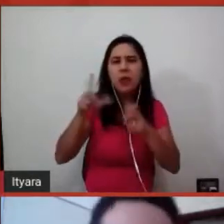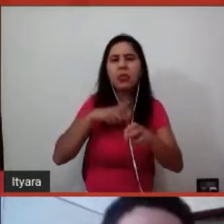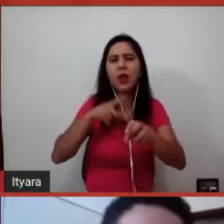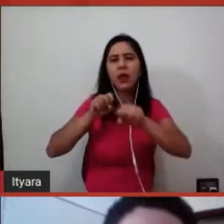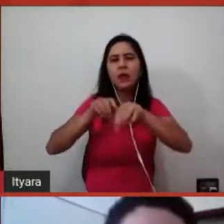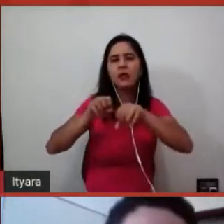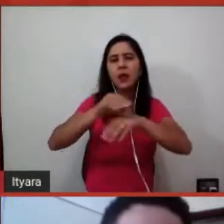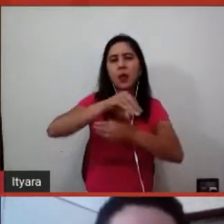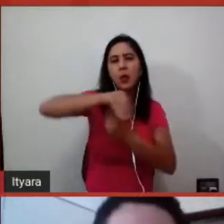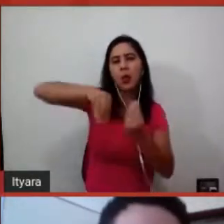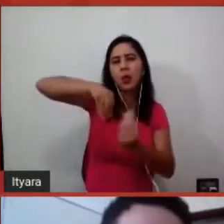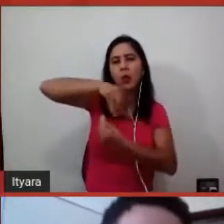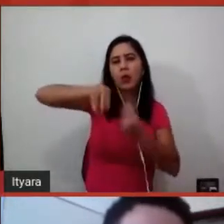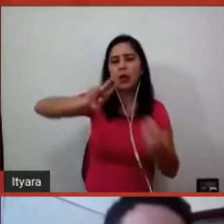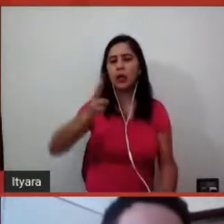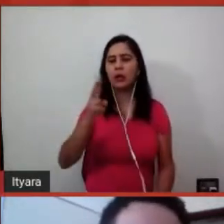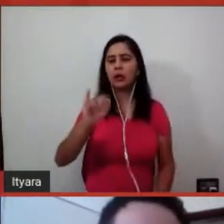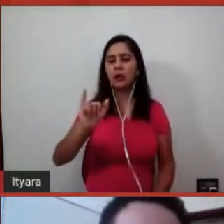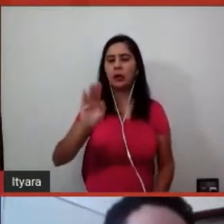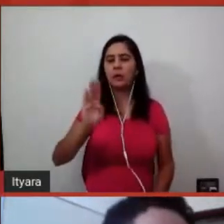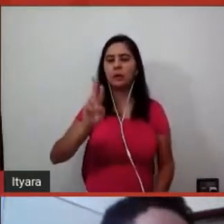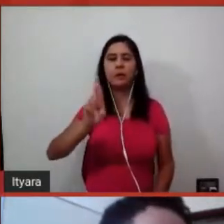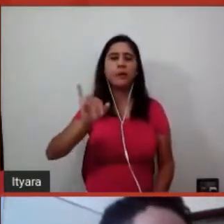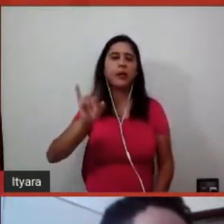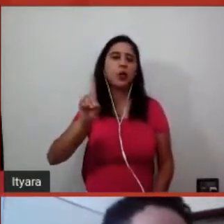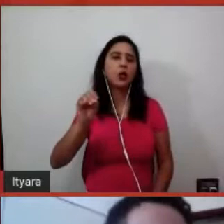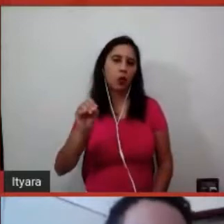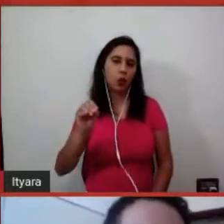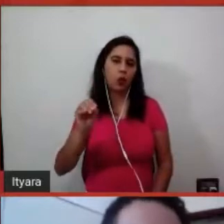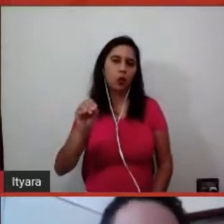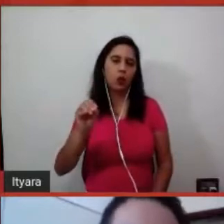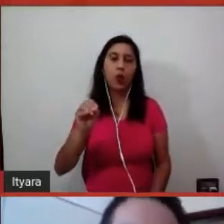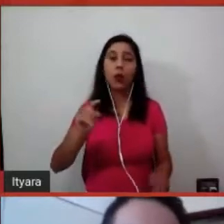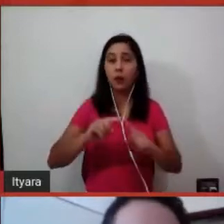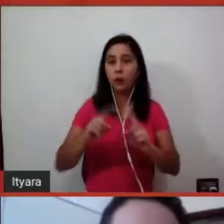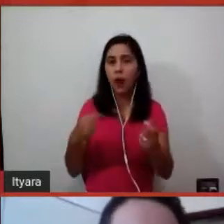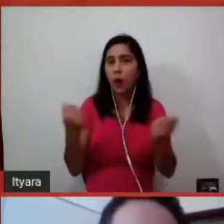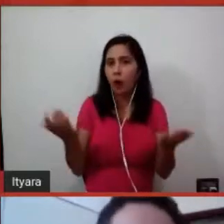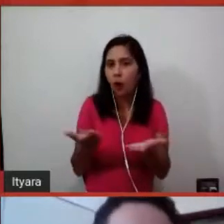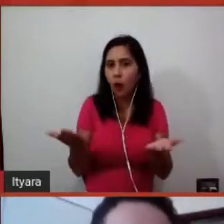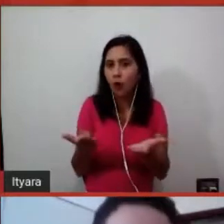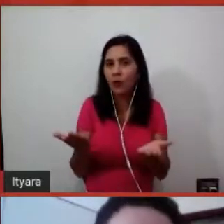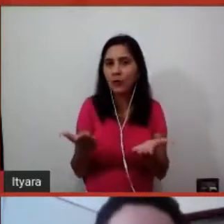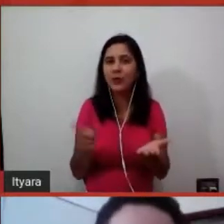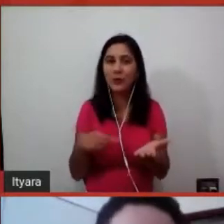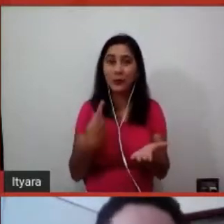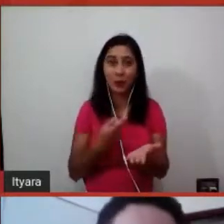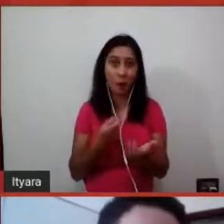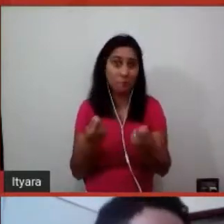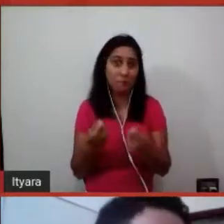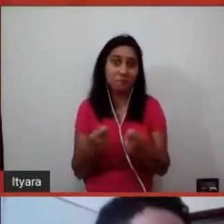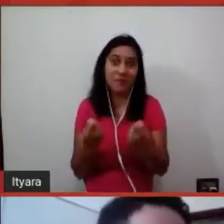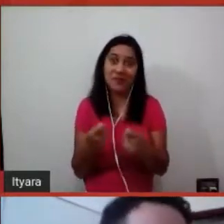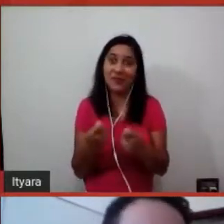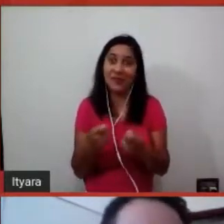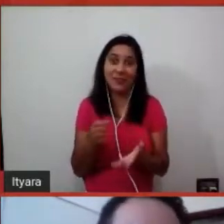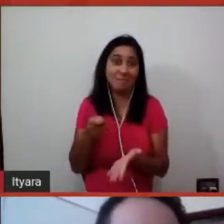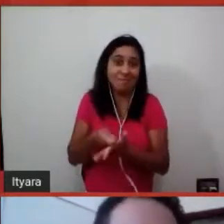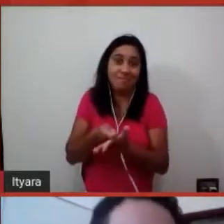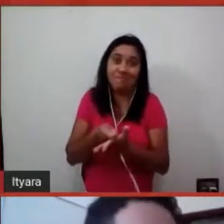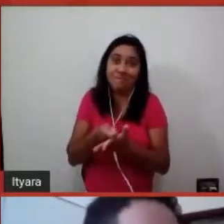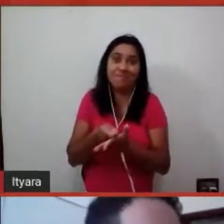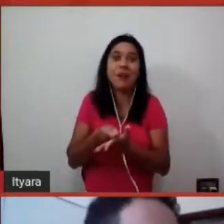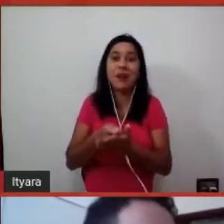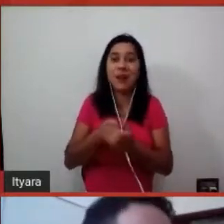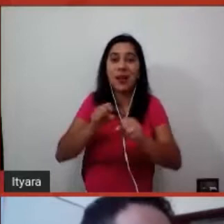também, não vou chamar muita atenção para isso, mas, de certa maneira, estamos hoje obrigados a nos envolver com ensino híbrido, né? Por bem ou